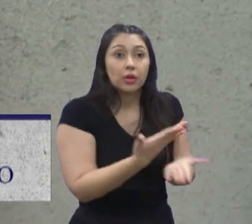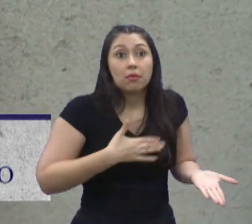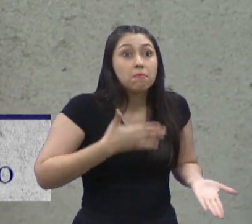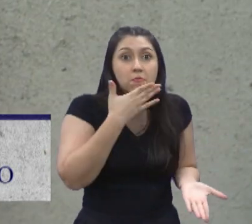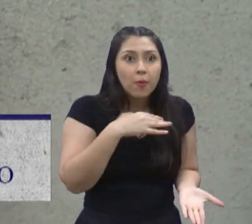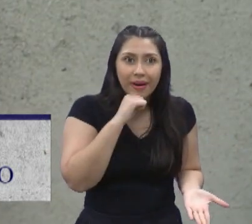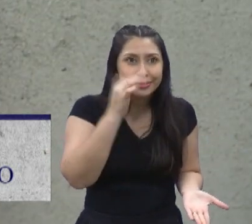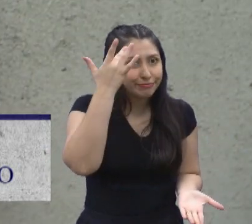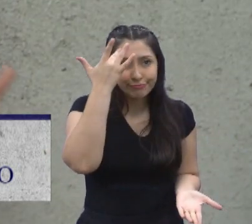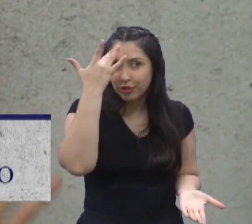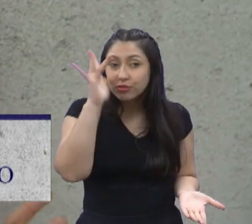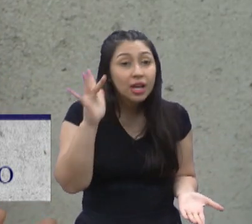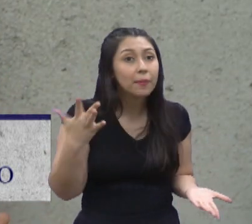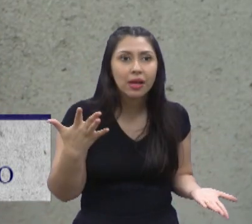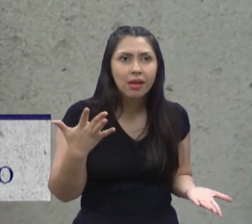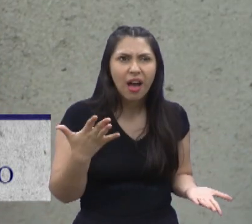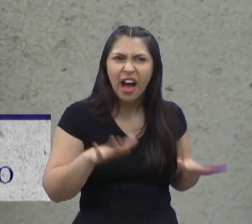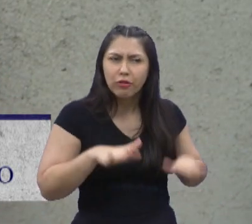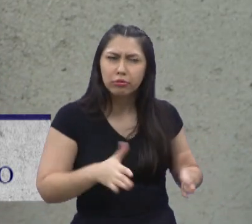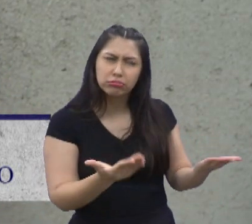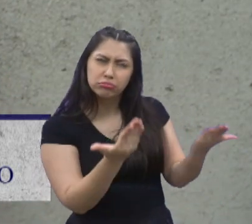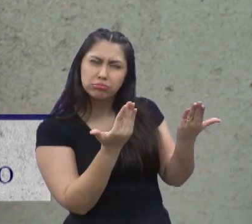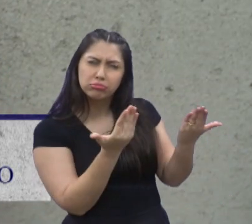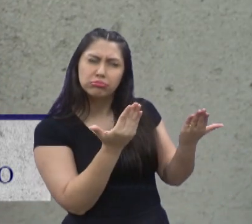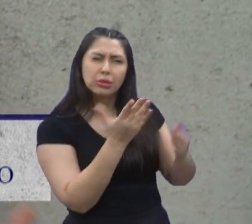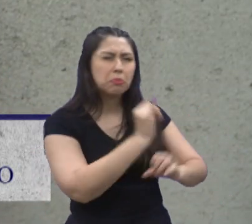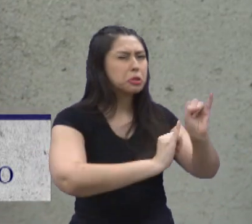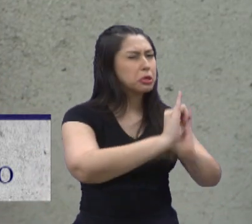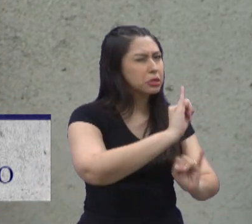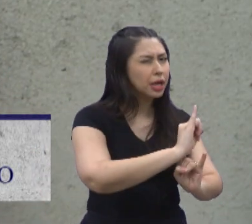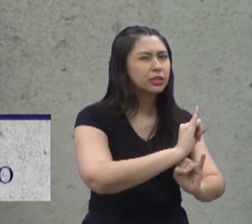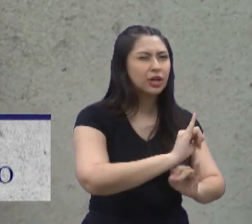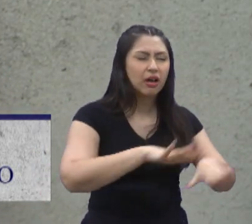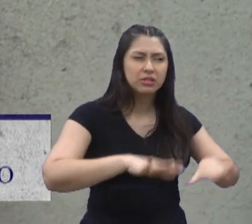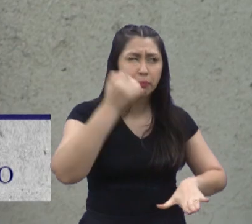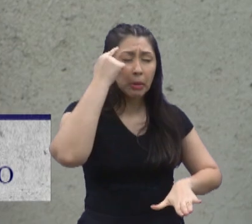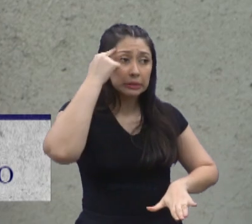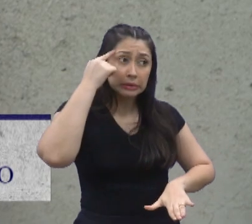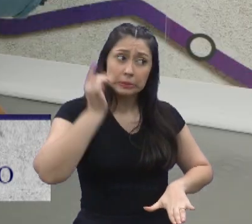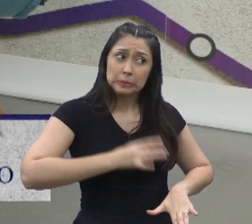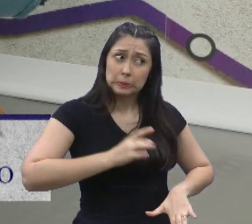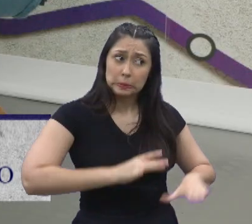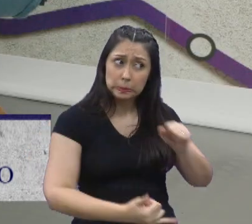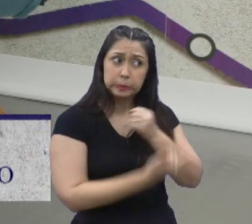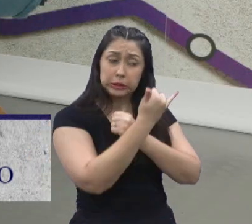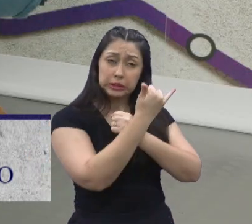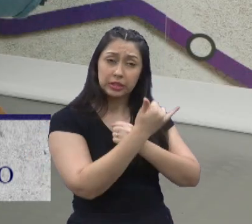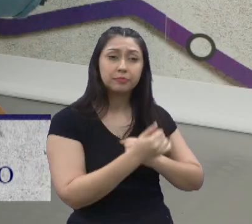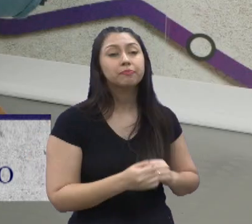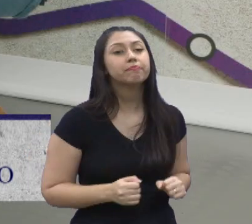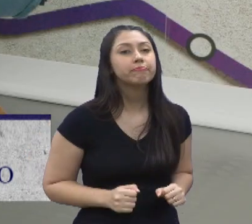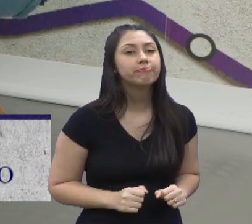consegue, não sente confiança ainda comprar online, né, acha que a qualquer momento pode cair em algum golpe. Para a gente ir antes